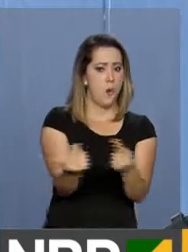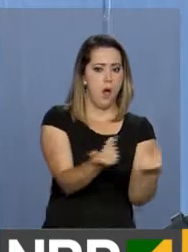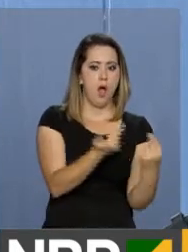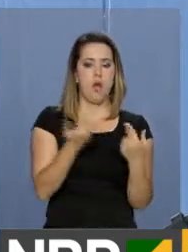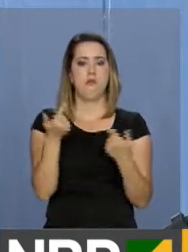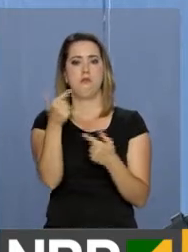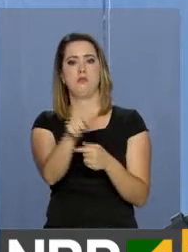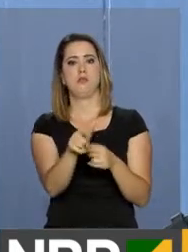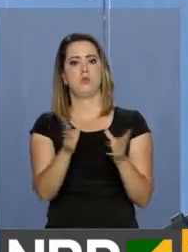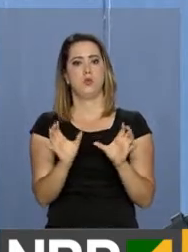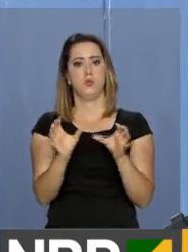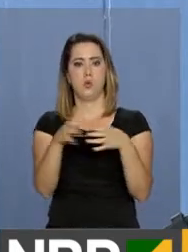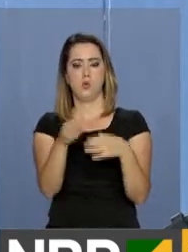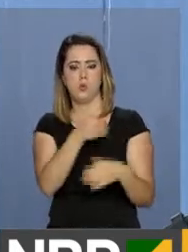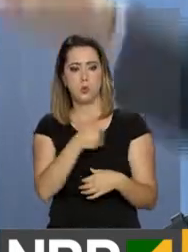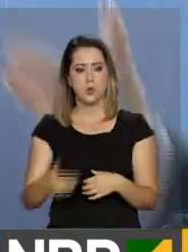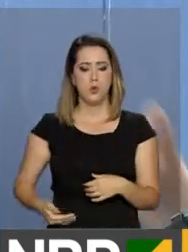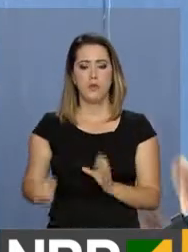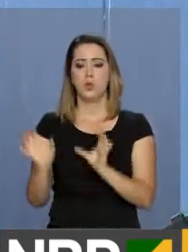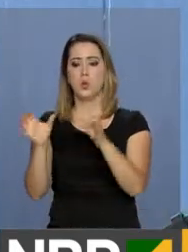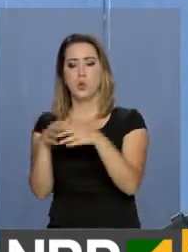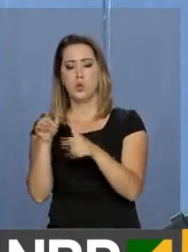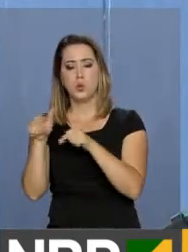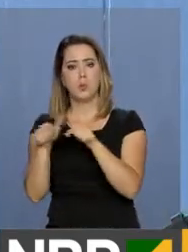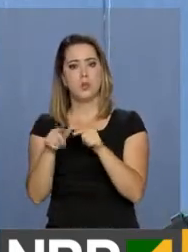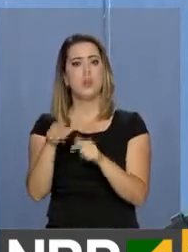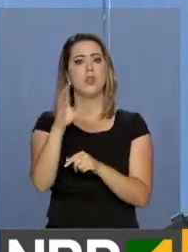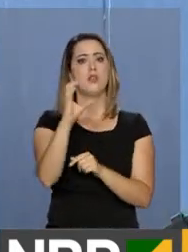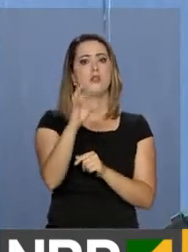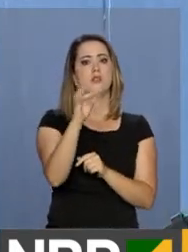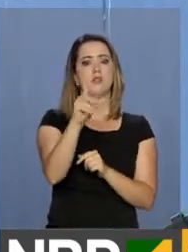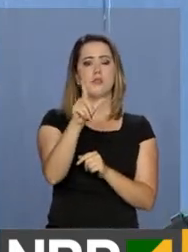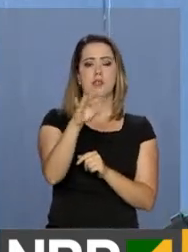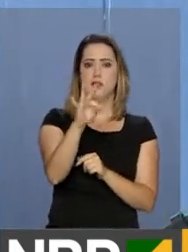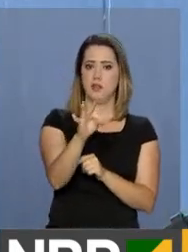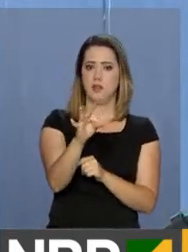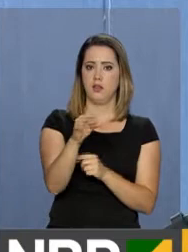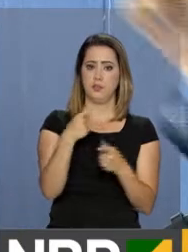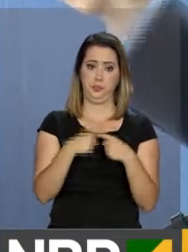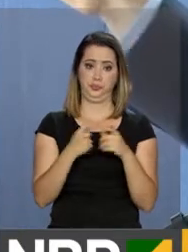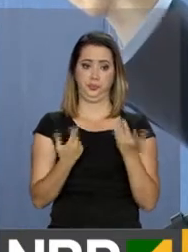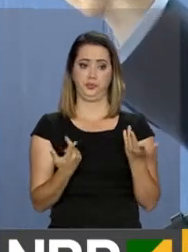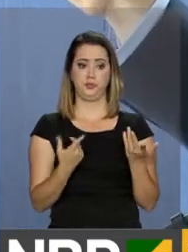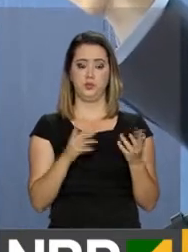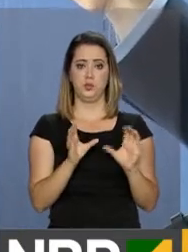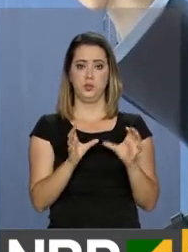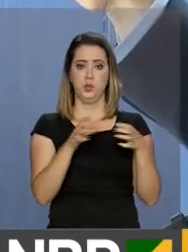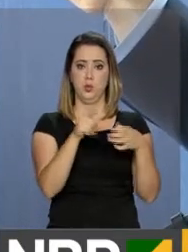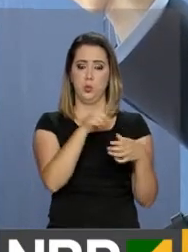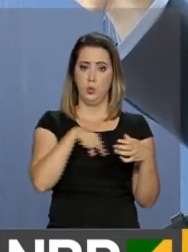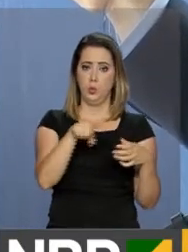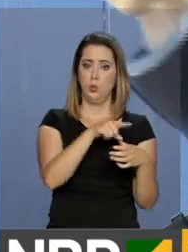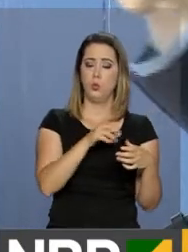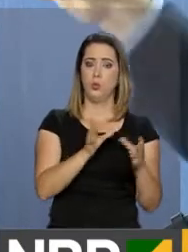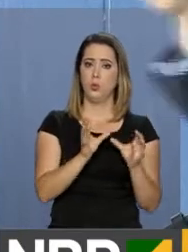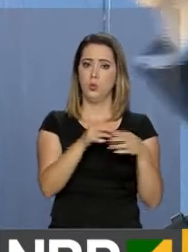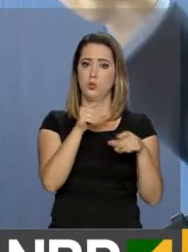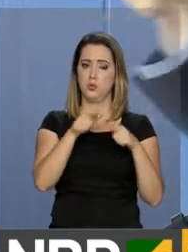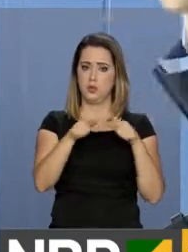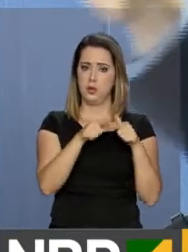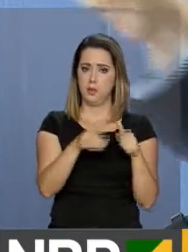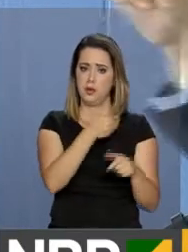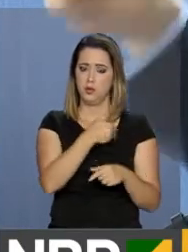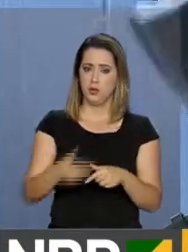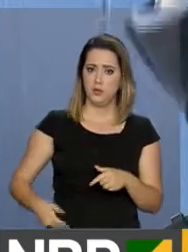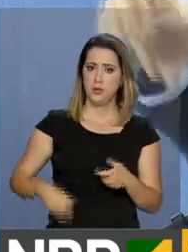no setor privado ou no setor público, primeiro, no futuro não vai ter dinheiro para pagar as aposentadorias. Em Portugal aconteceu isso. Portugal teve que